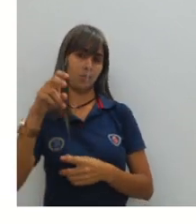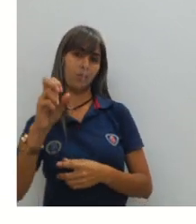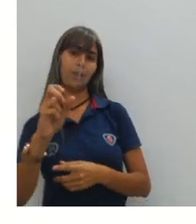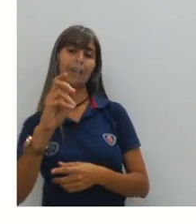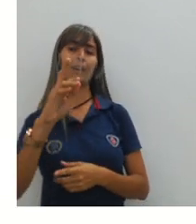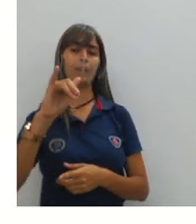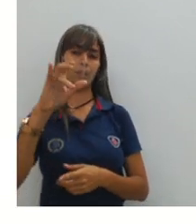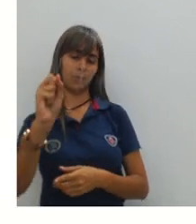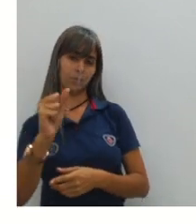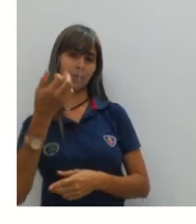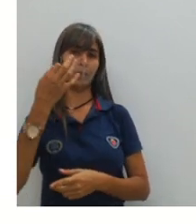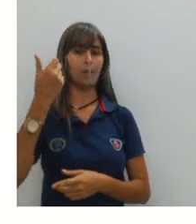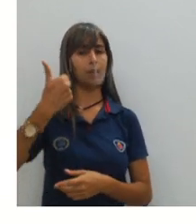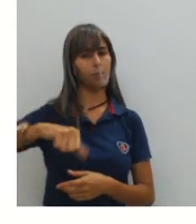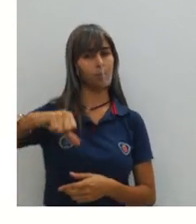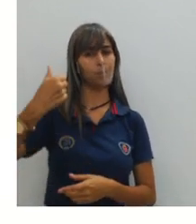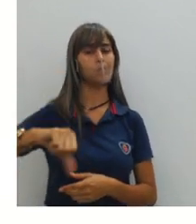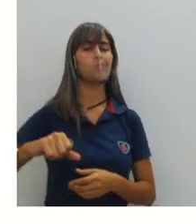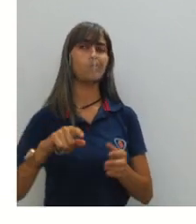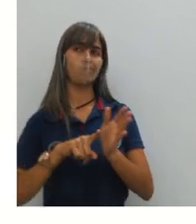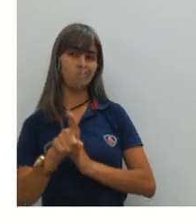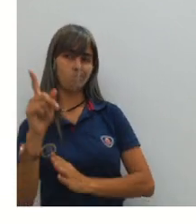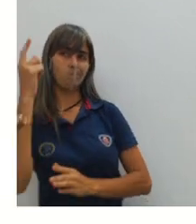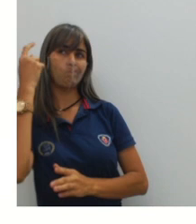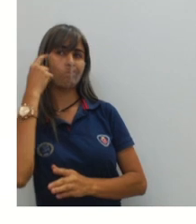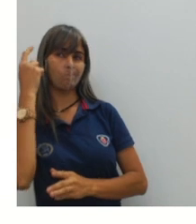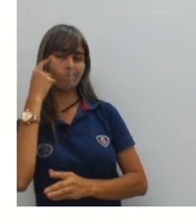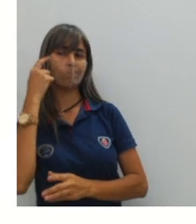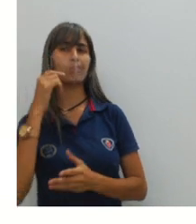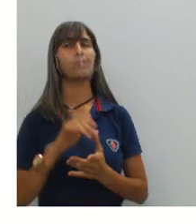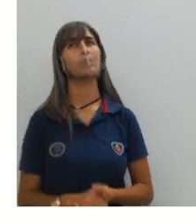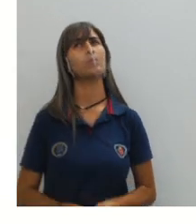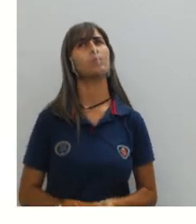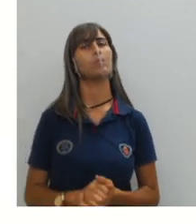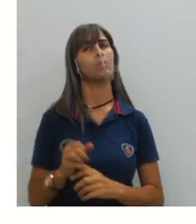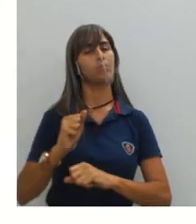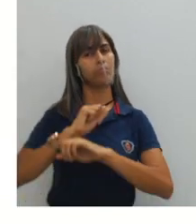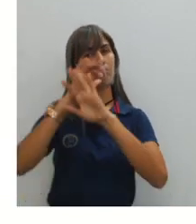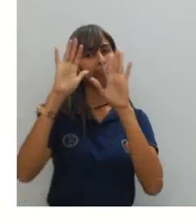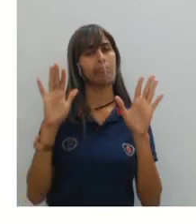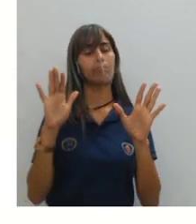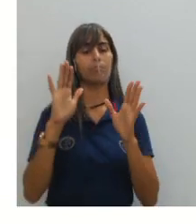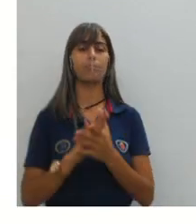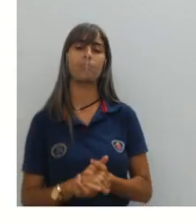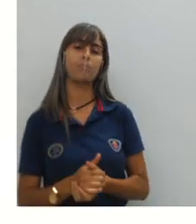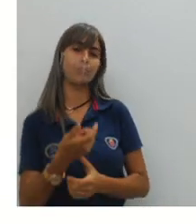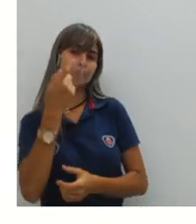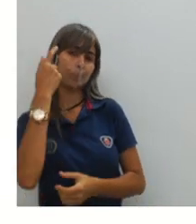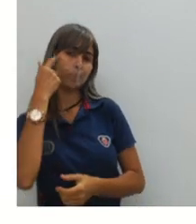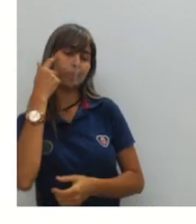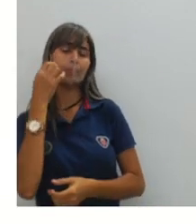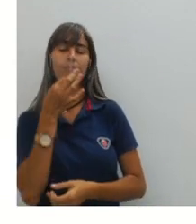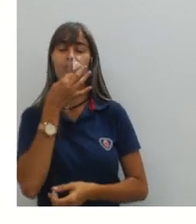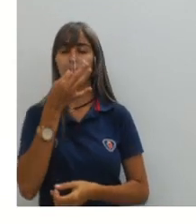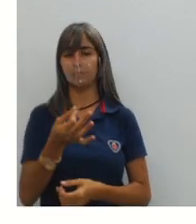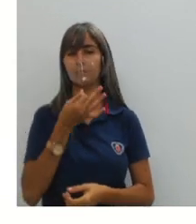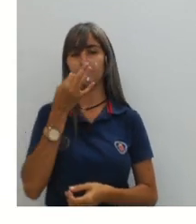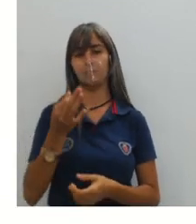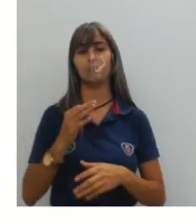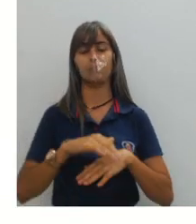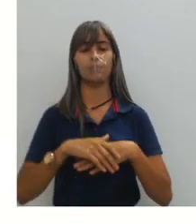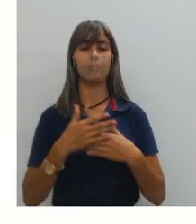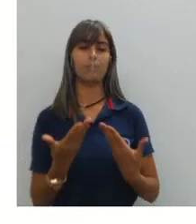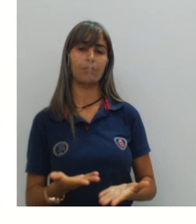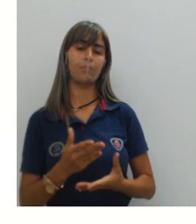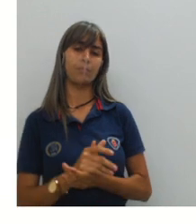gente analisar as questões de maneira racional, de maneira mais lógica, tá certo? E essa maneira racional e essa maneira mais lógica, ela se